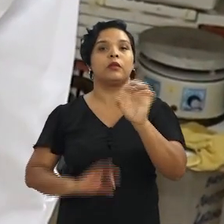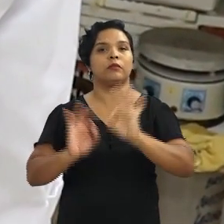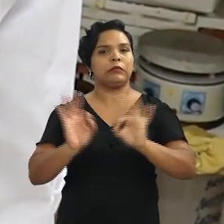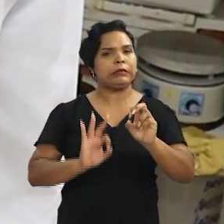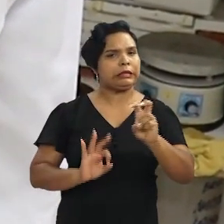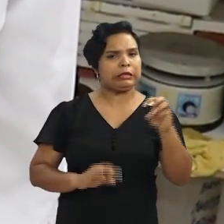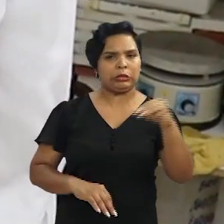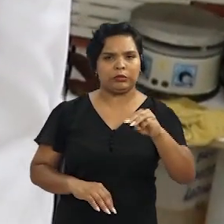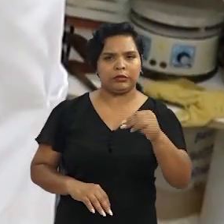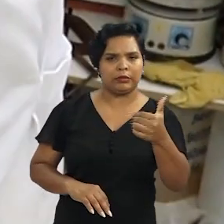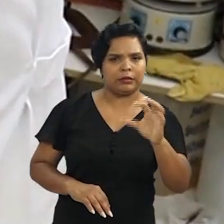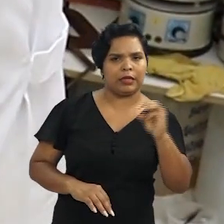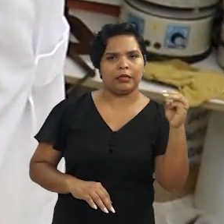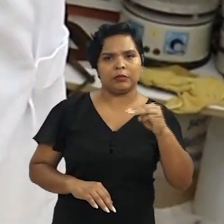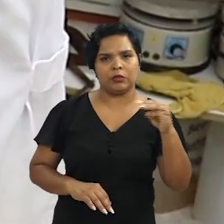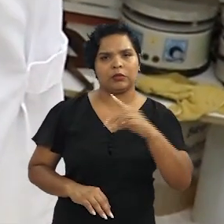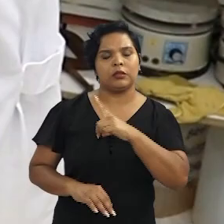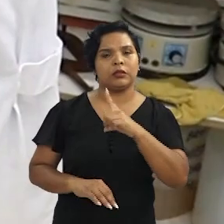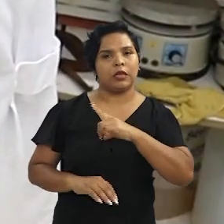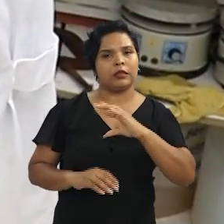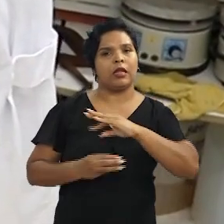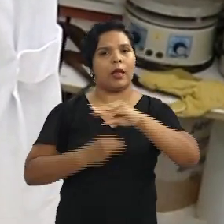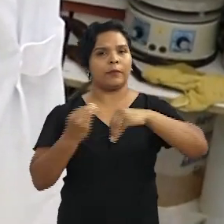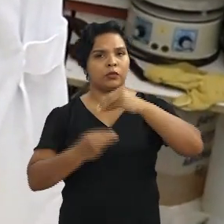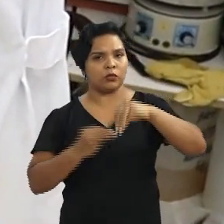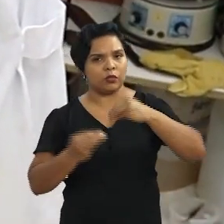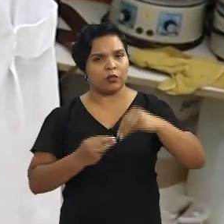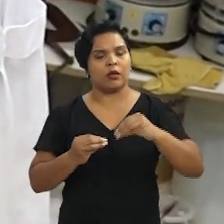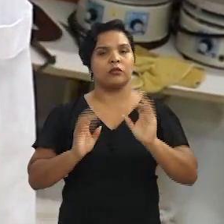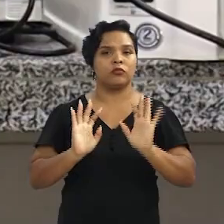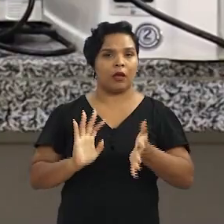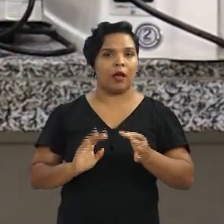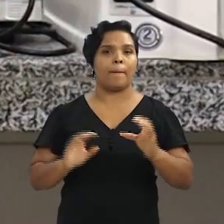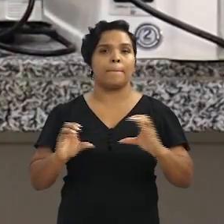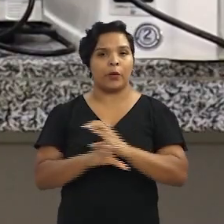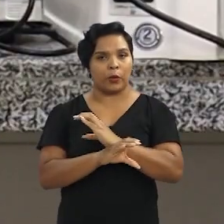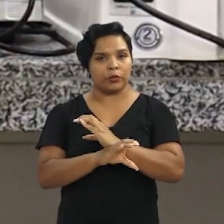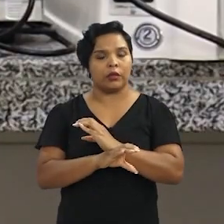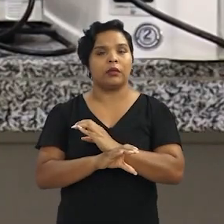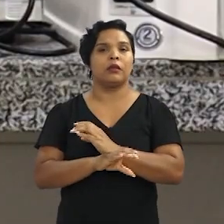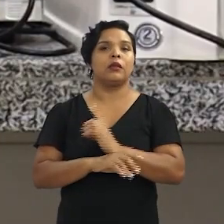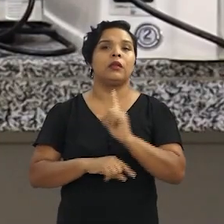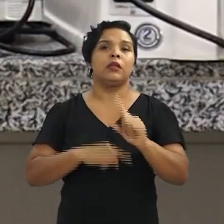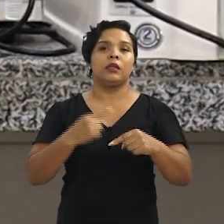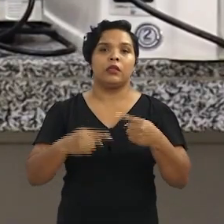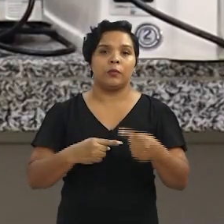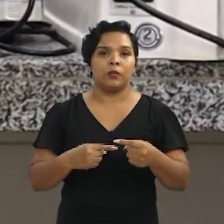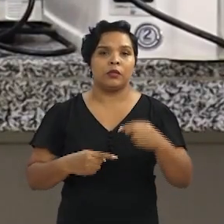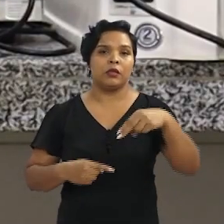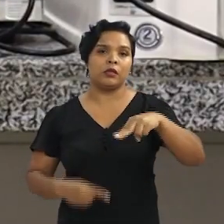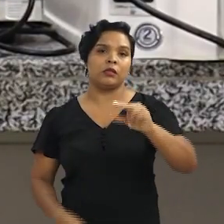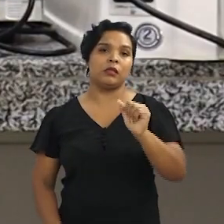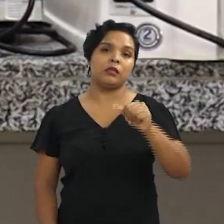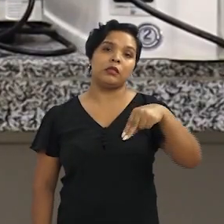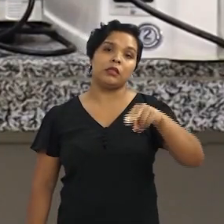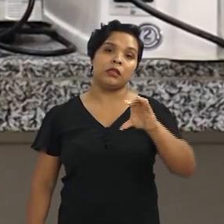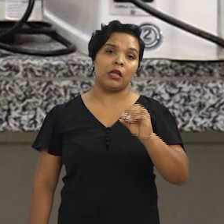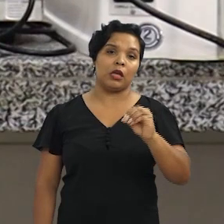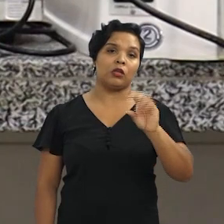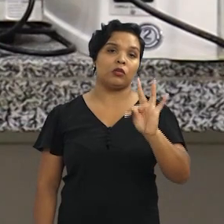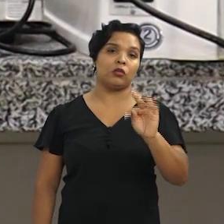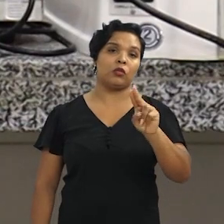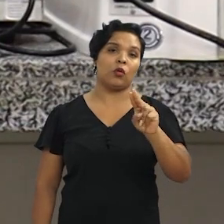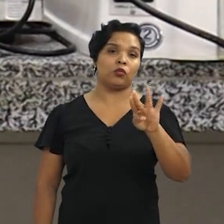rápido, em torno de 5 minutos, 5 a 10 minutos a gente tem a solução dispersa. Então o que não dispersou desses nanotubos a